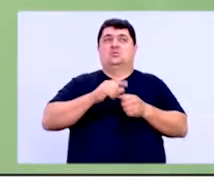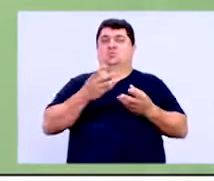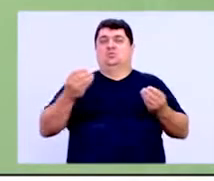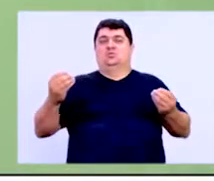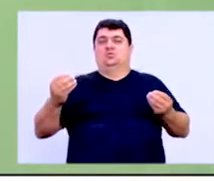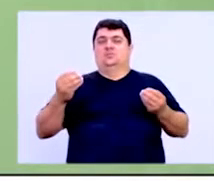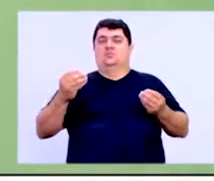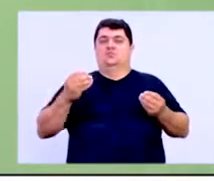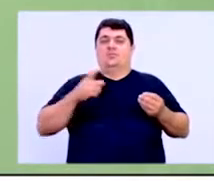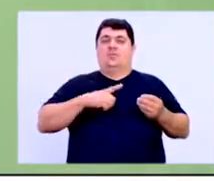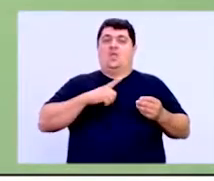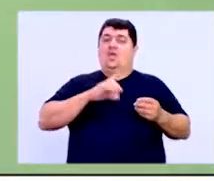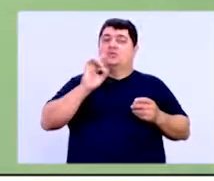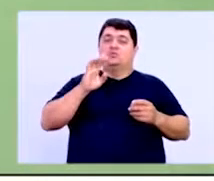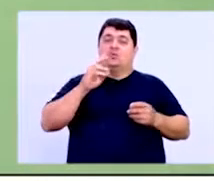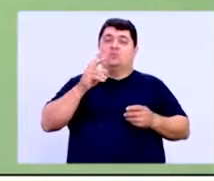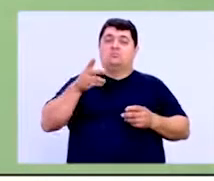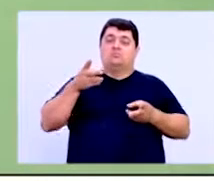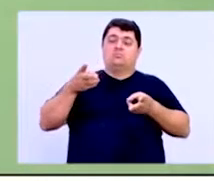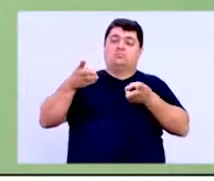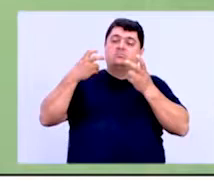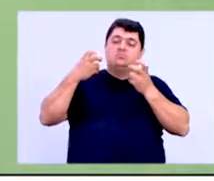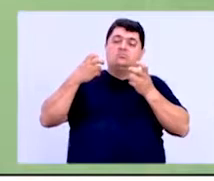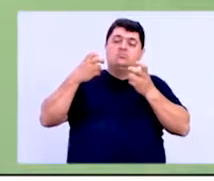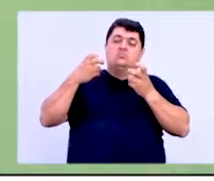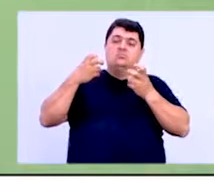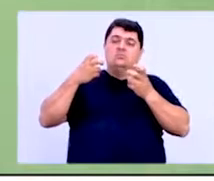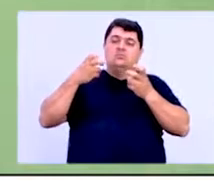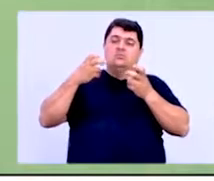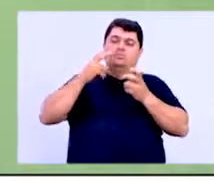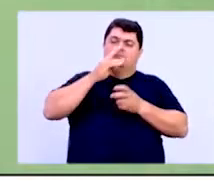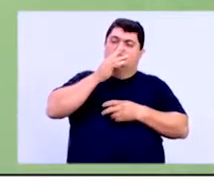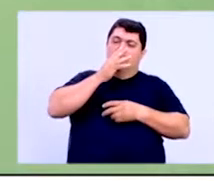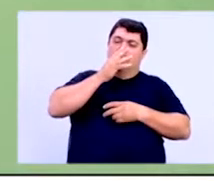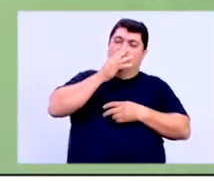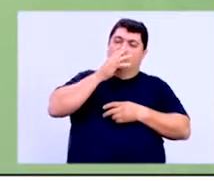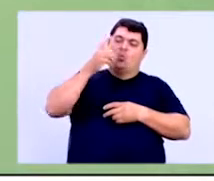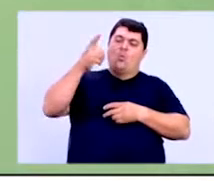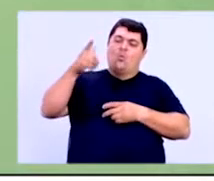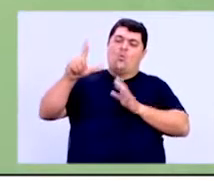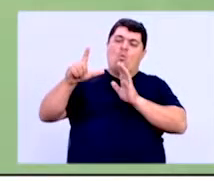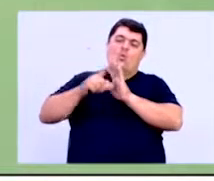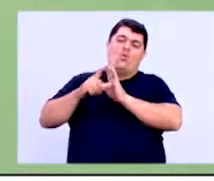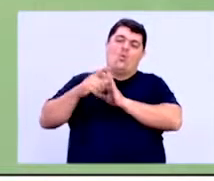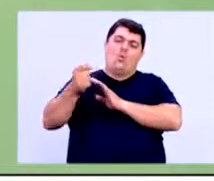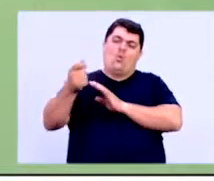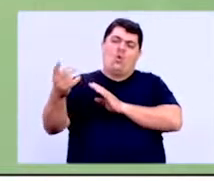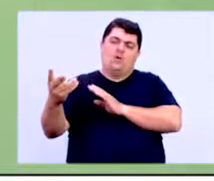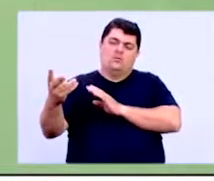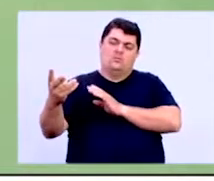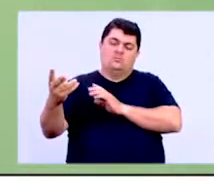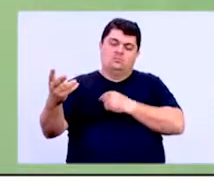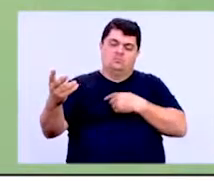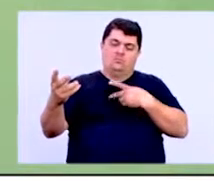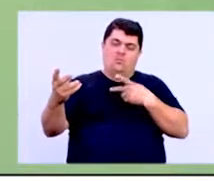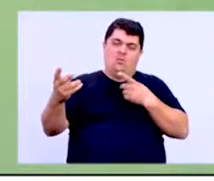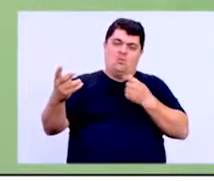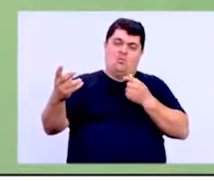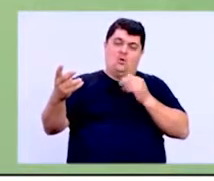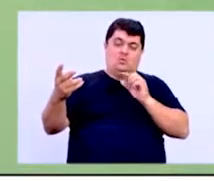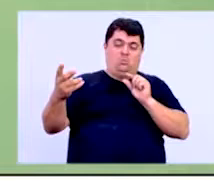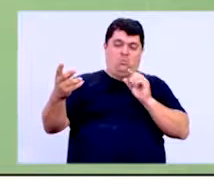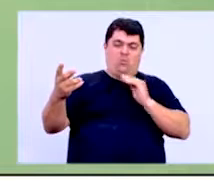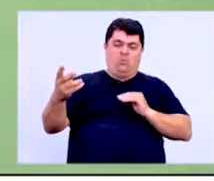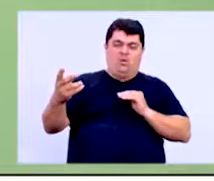quê? Consiste basicamente em observar os preços praticados por concorrentes diretos e segui-los ou